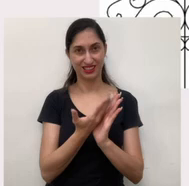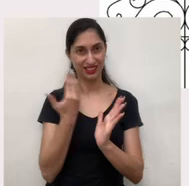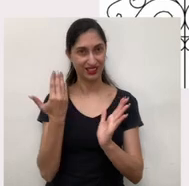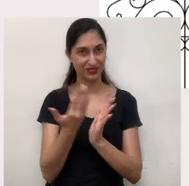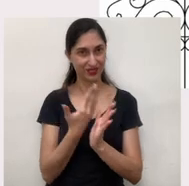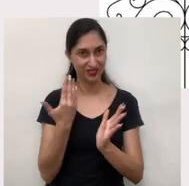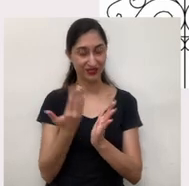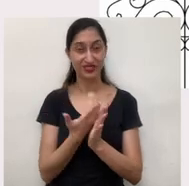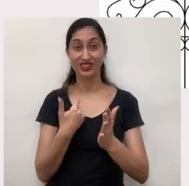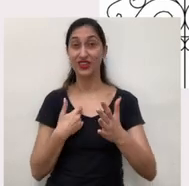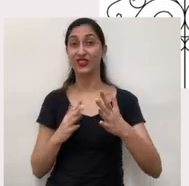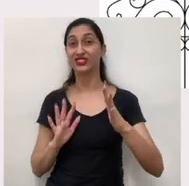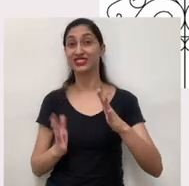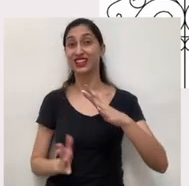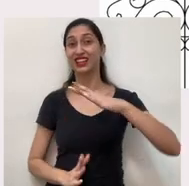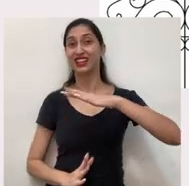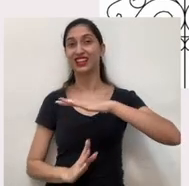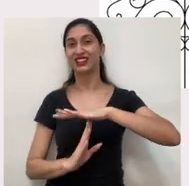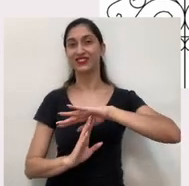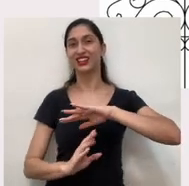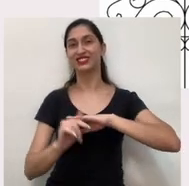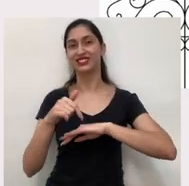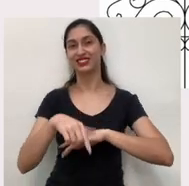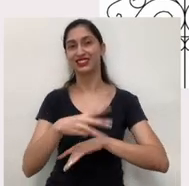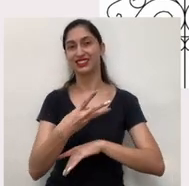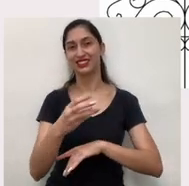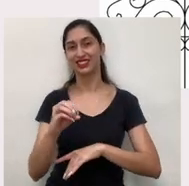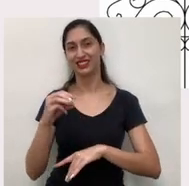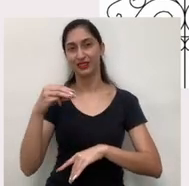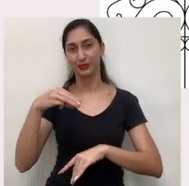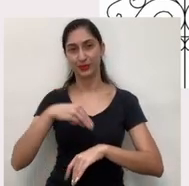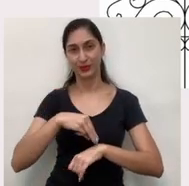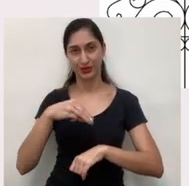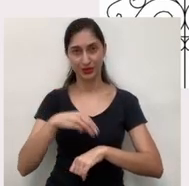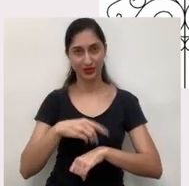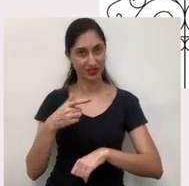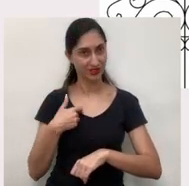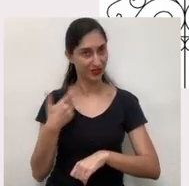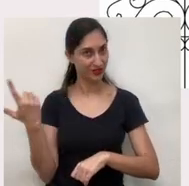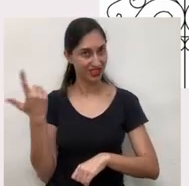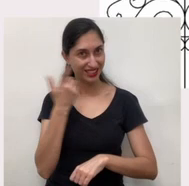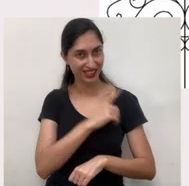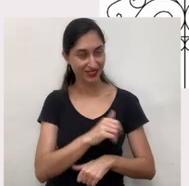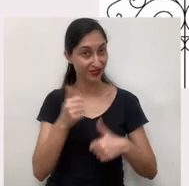meia hora aqui da anotação. Que bom, então acho que vai dar tempo, vamos ver.